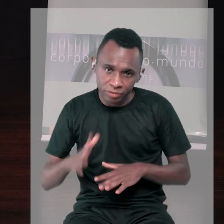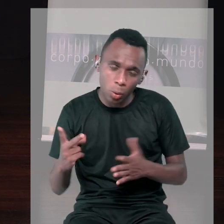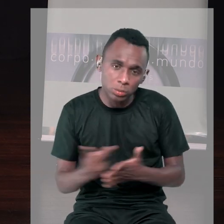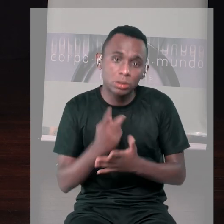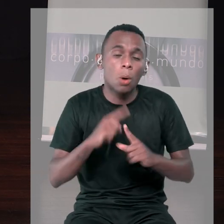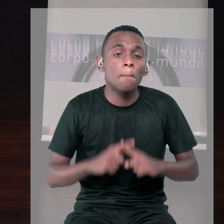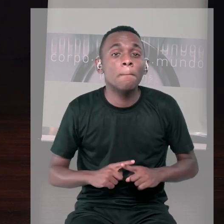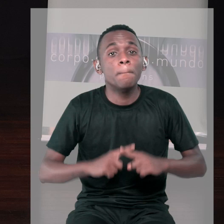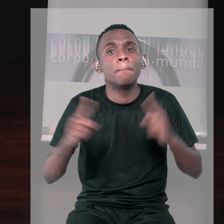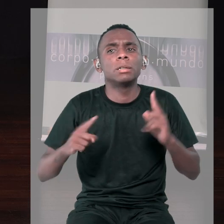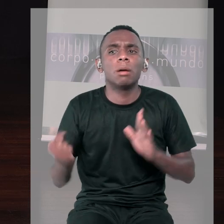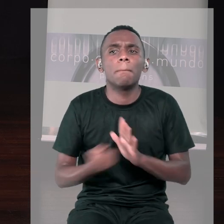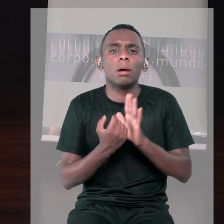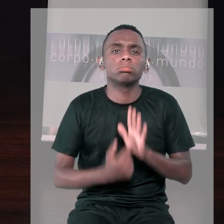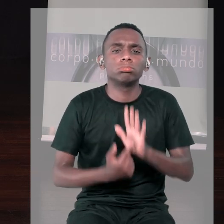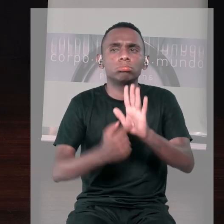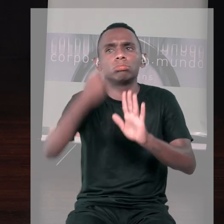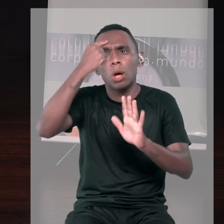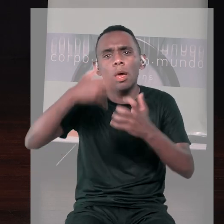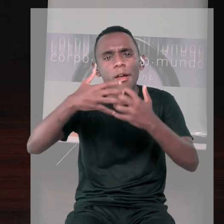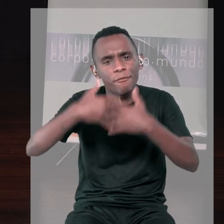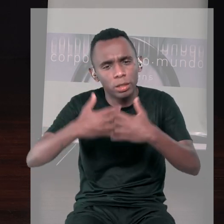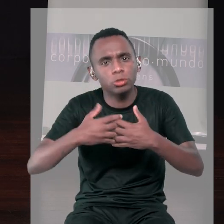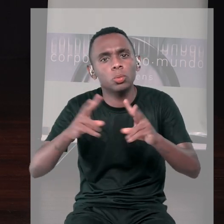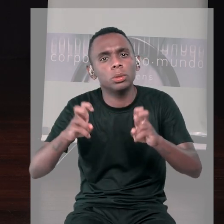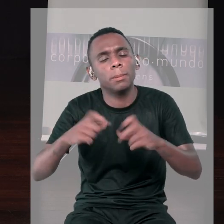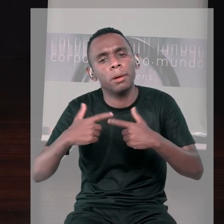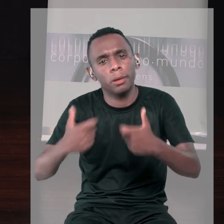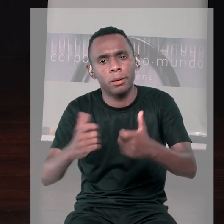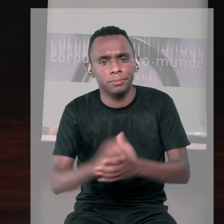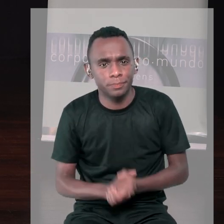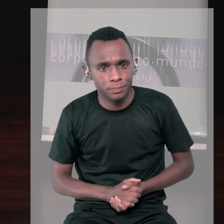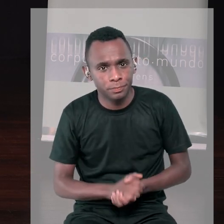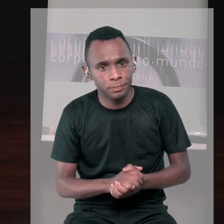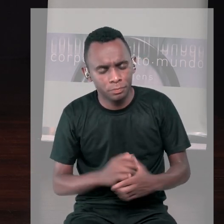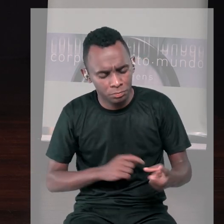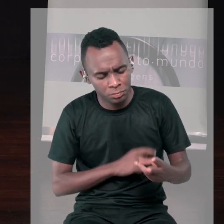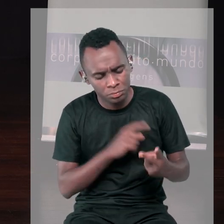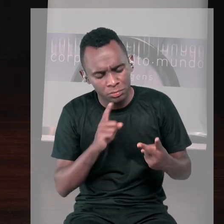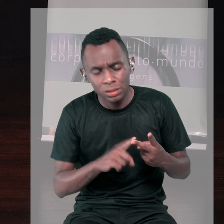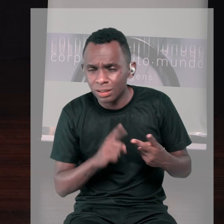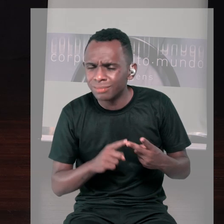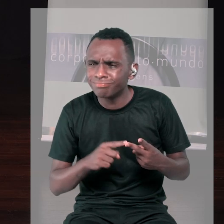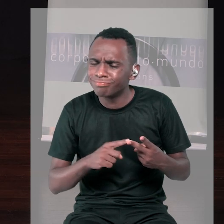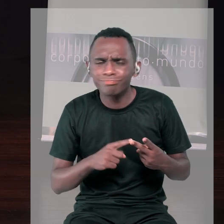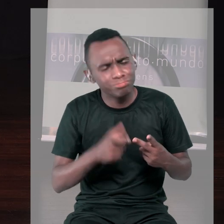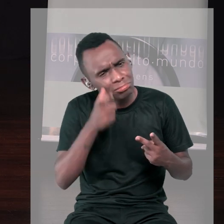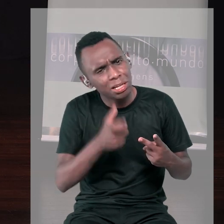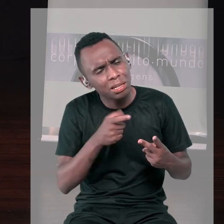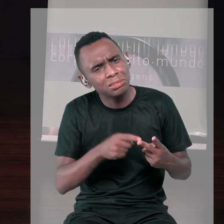legar uma longa meditação sobre a guerra. Ele é um pensador interessante, porque